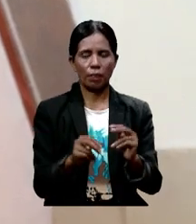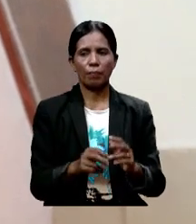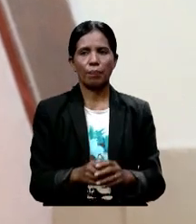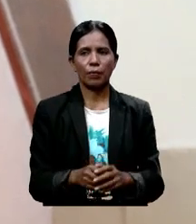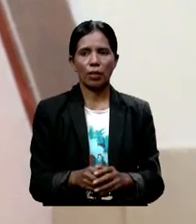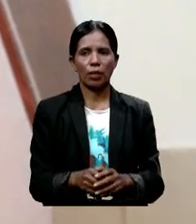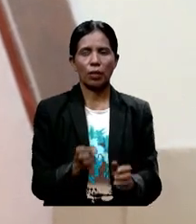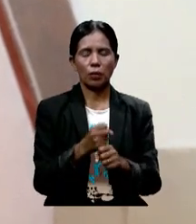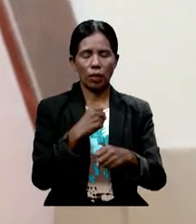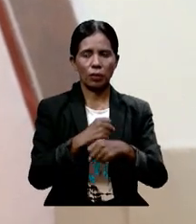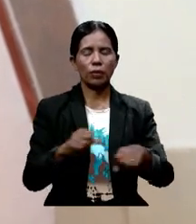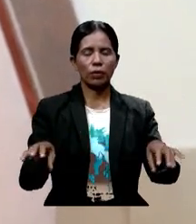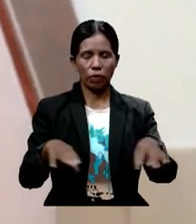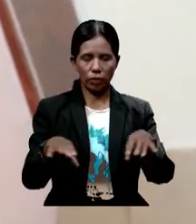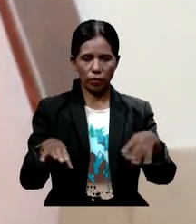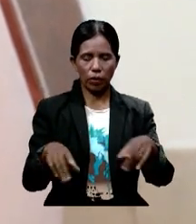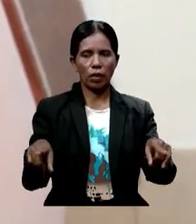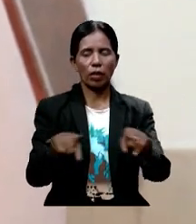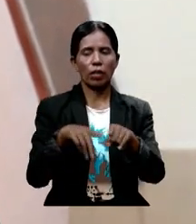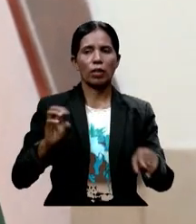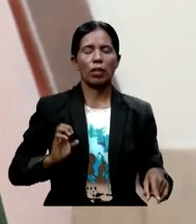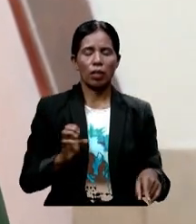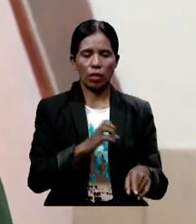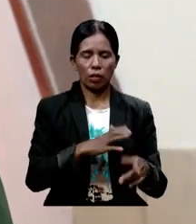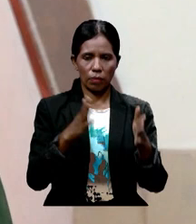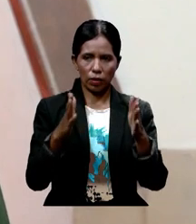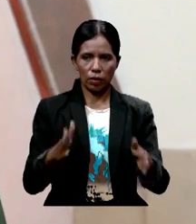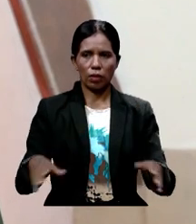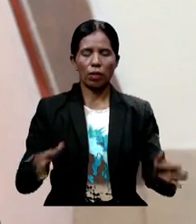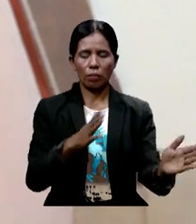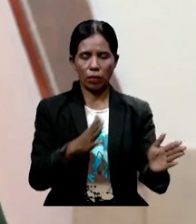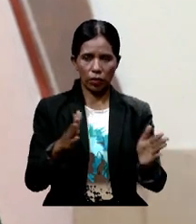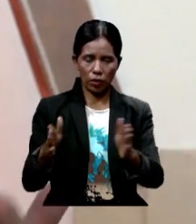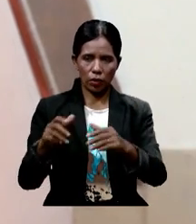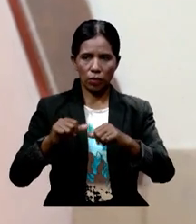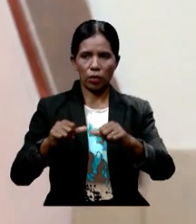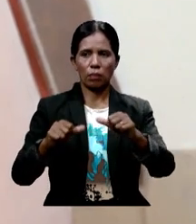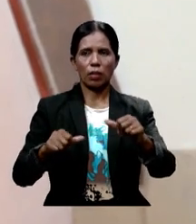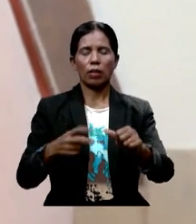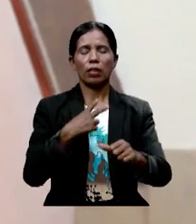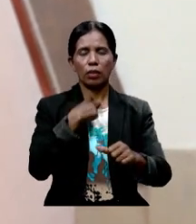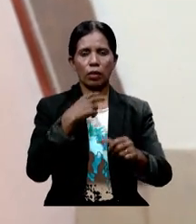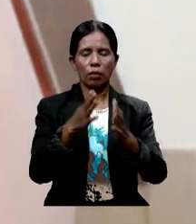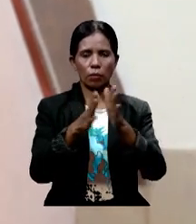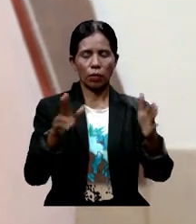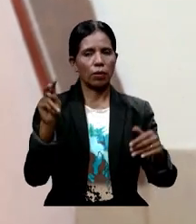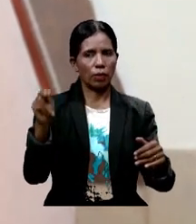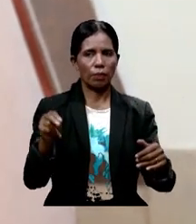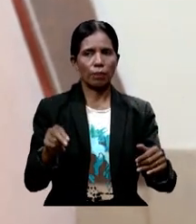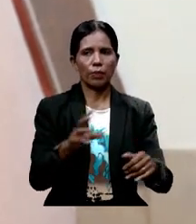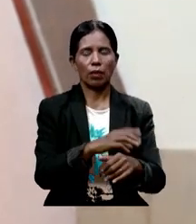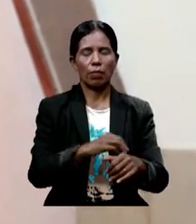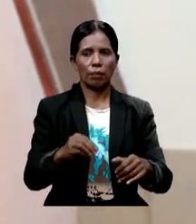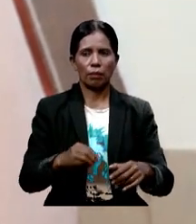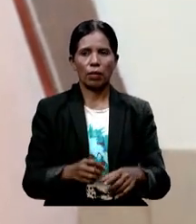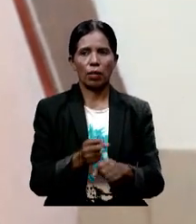minha atual, minha serviço no dar embaixador, o processo lá o darão, pelo estresse bom para pelo distração, ou